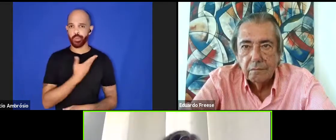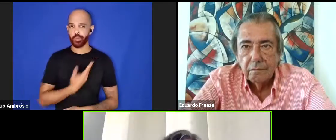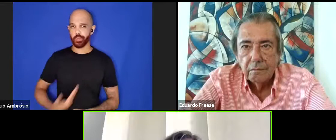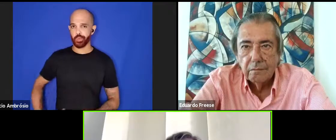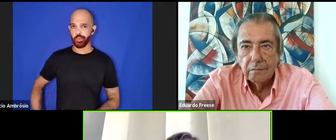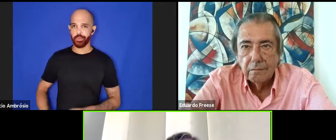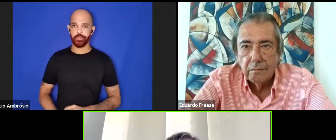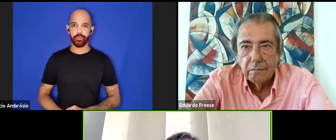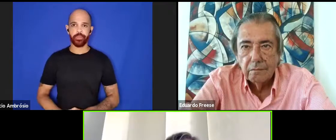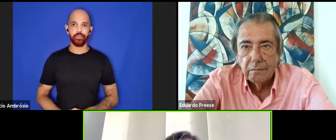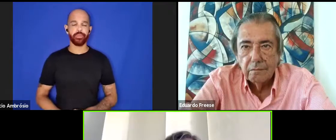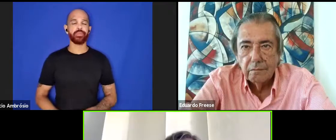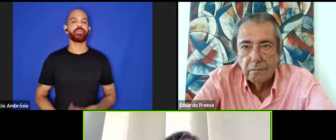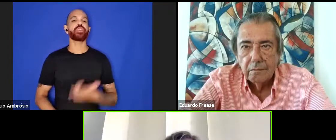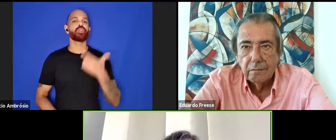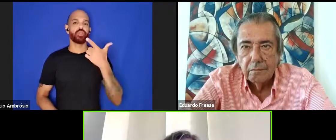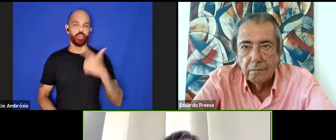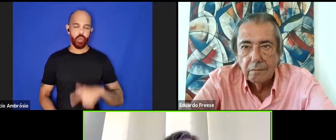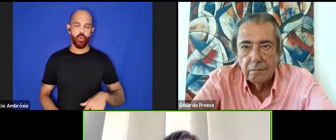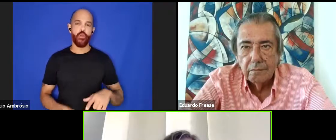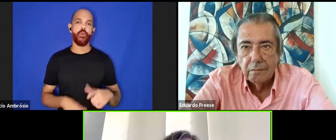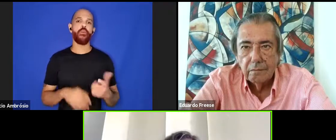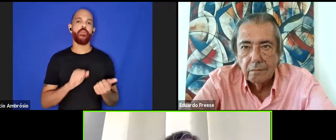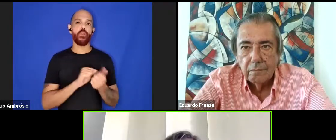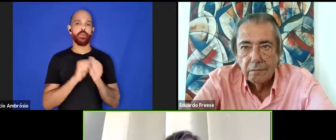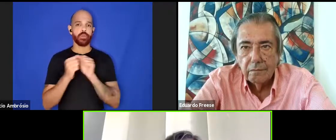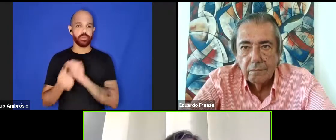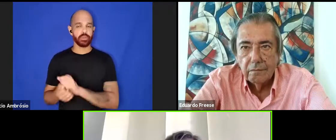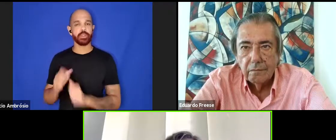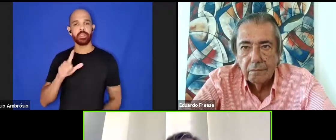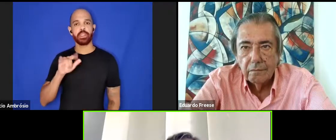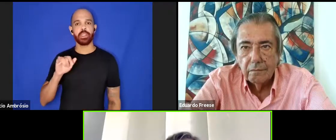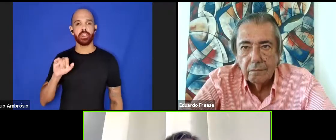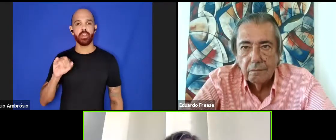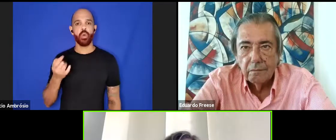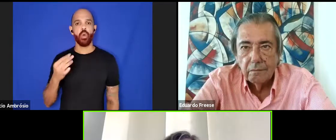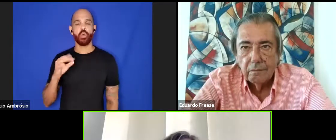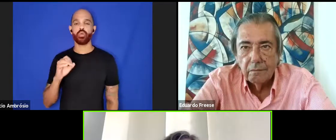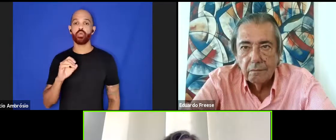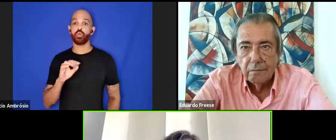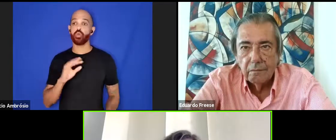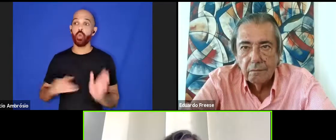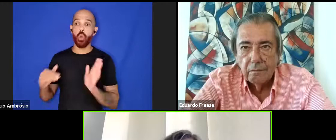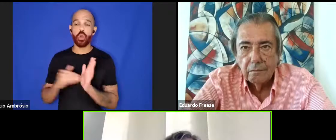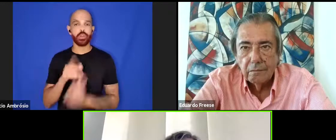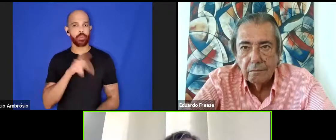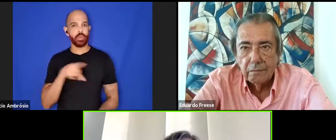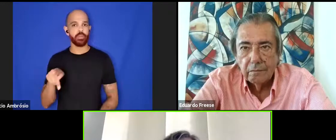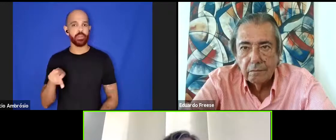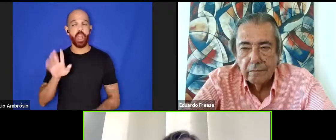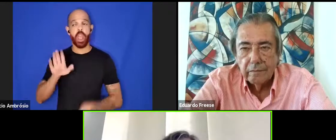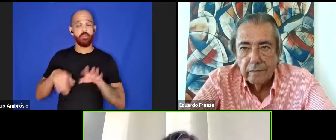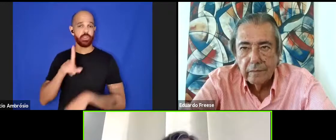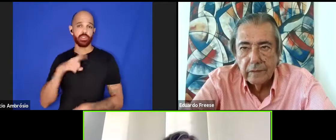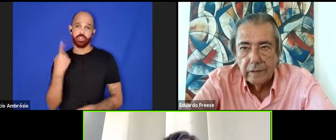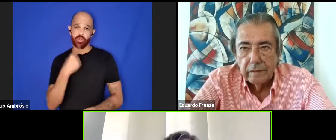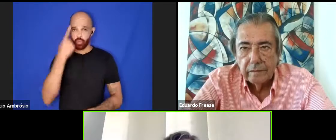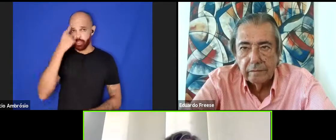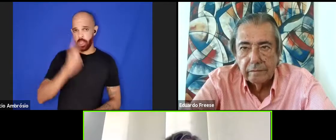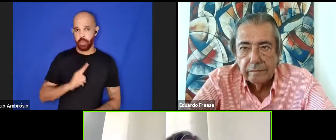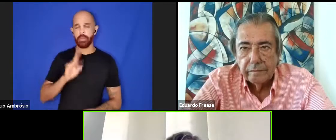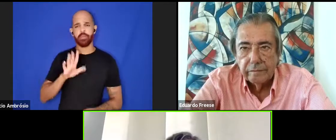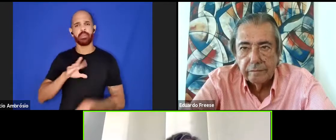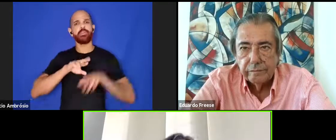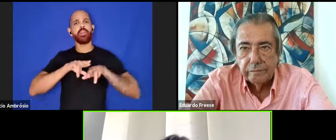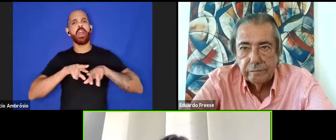De novo, parafraseando Mia Couto, todos somos professores, mesmo que não saibamos. Foram dezenas de mestres e